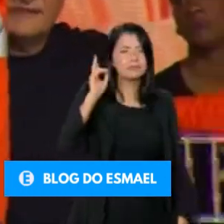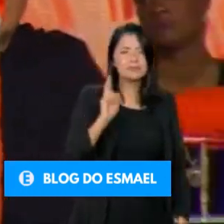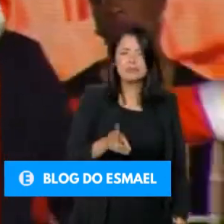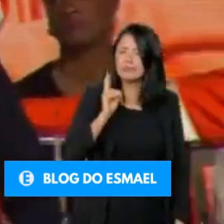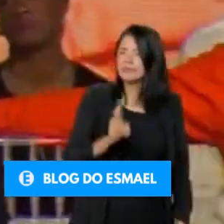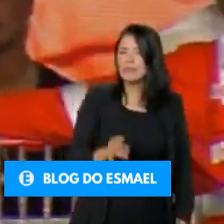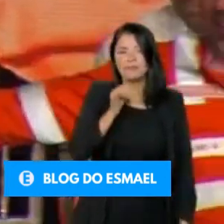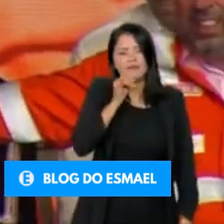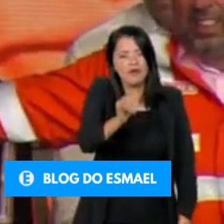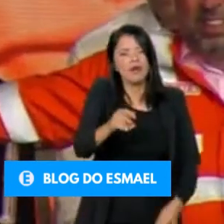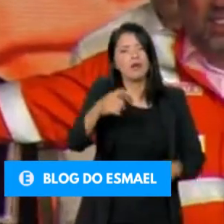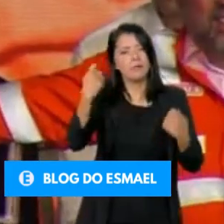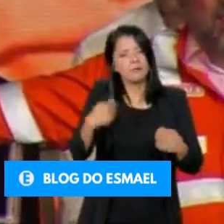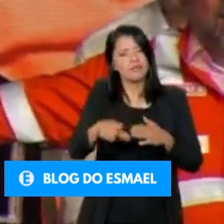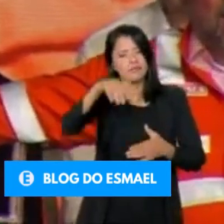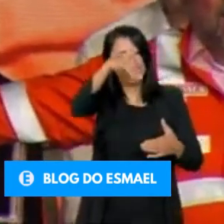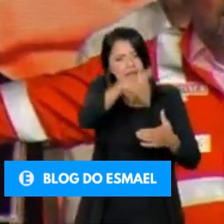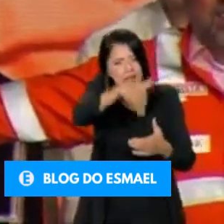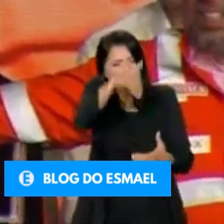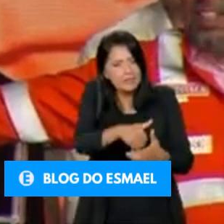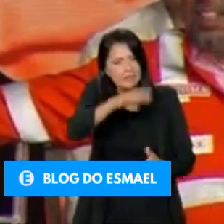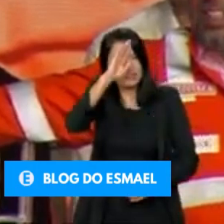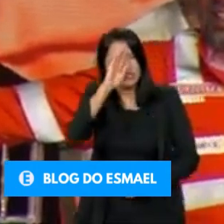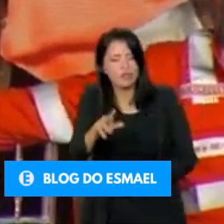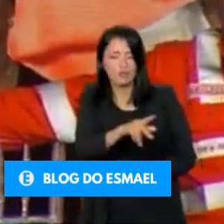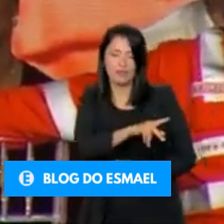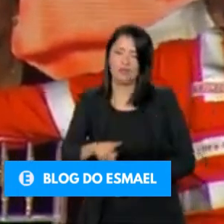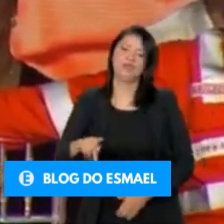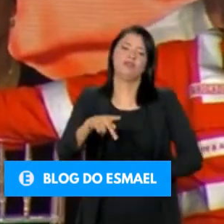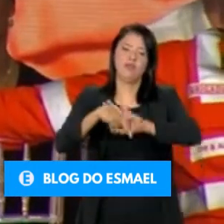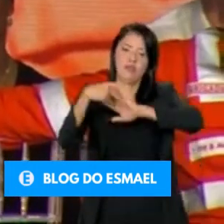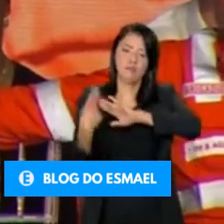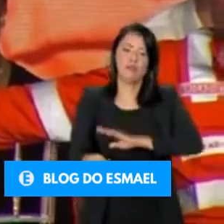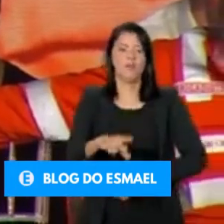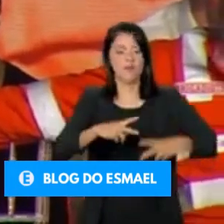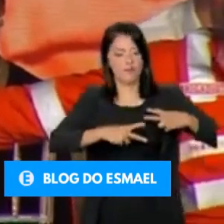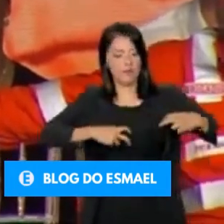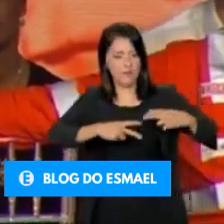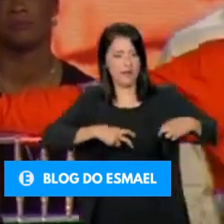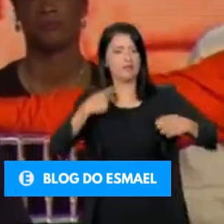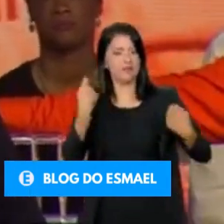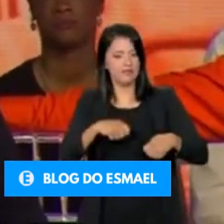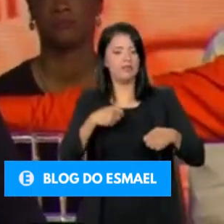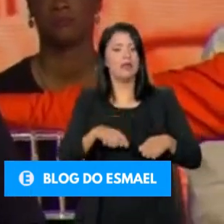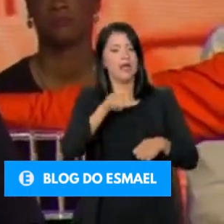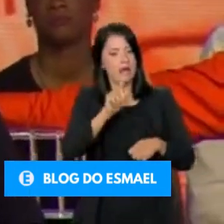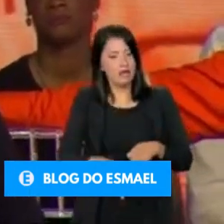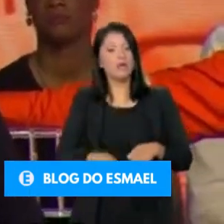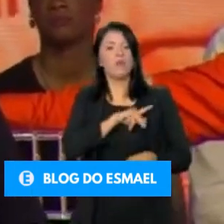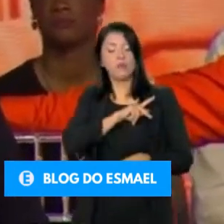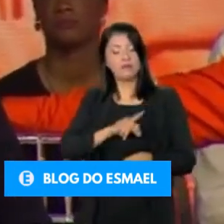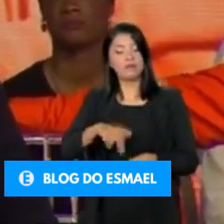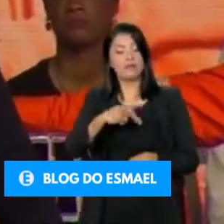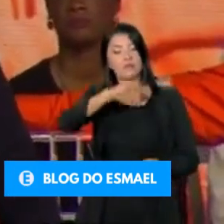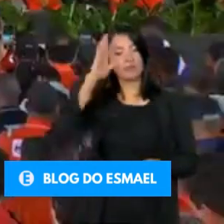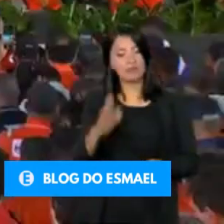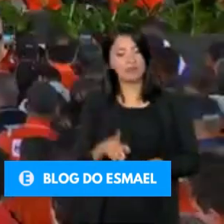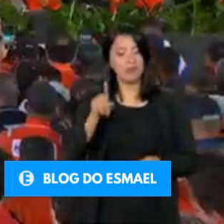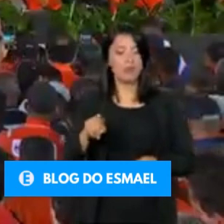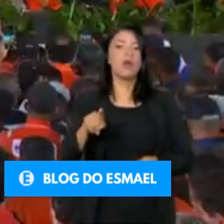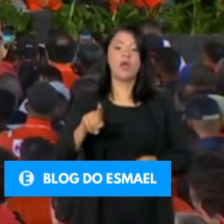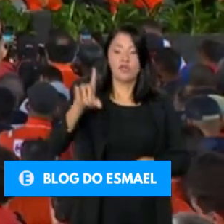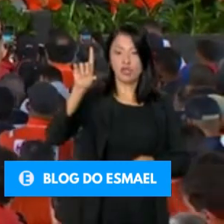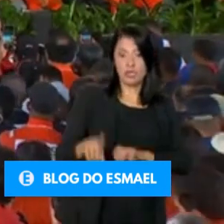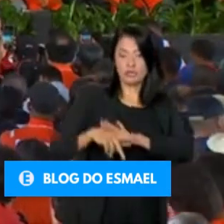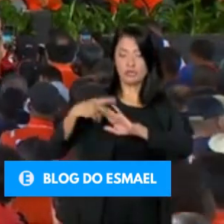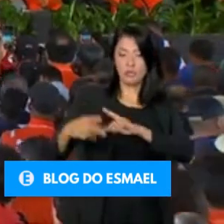disse, deveria ter eleição direta para presidente da Petrobras e eleição e o presidente do Brasil ser indicado pela direção da Petrobras.